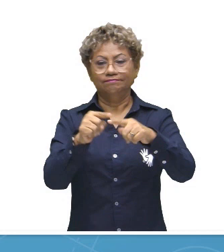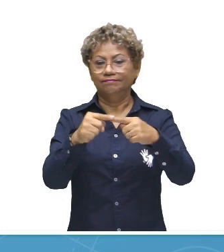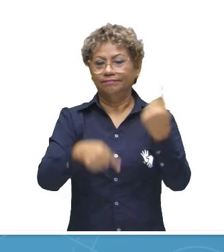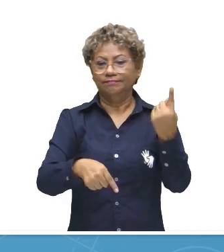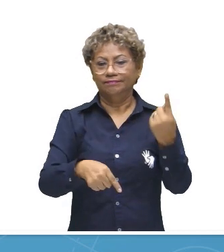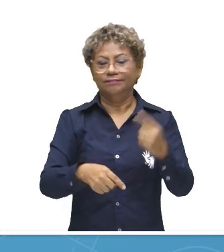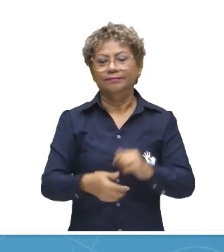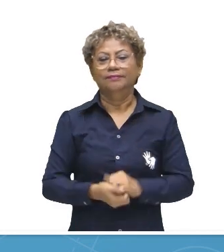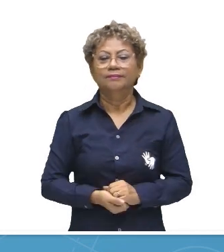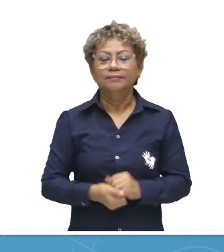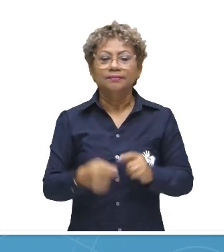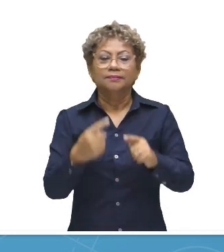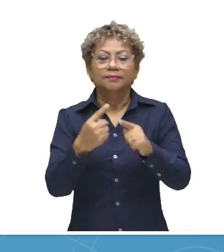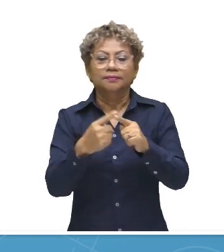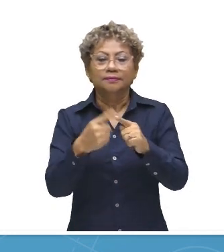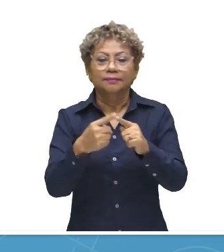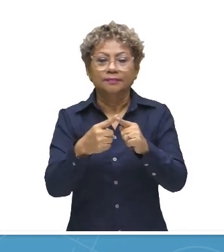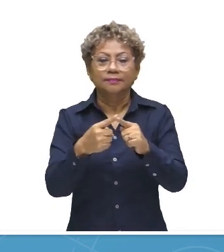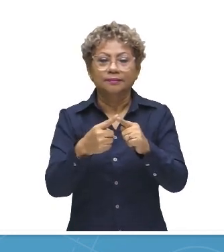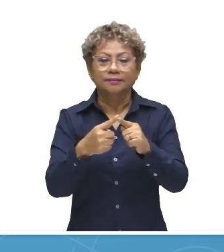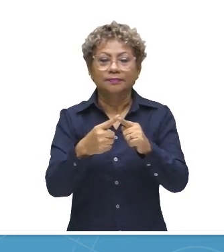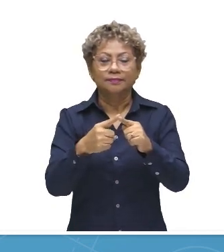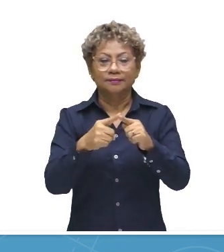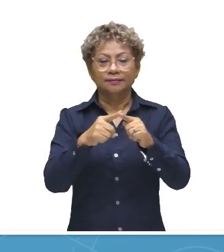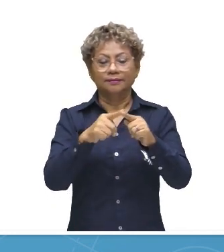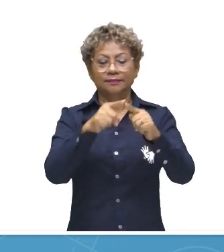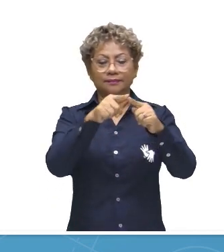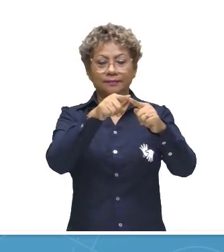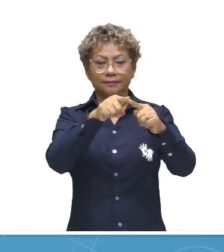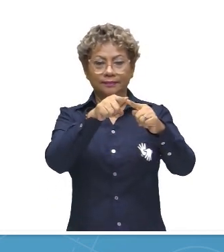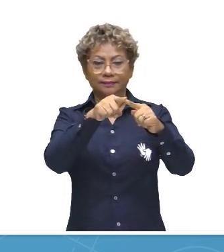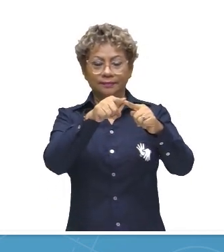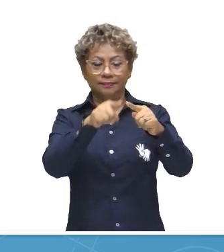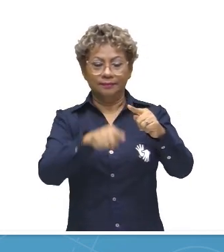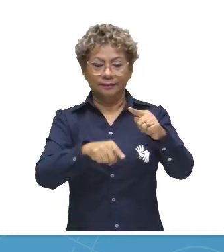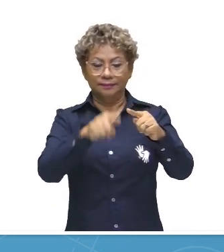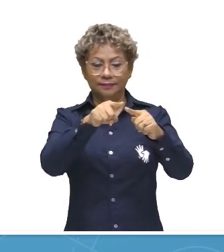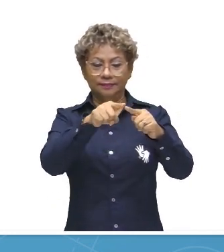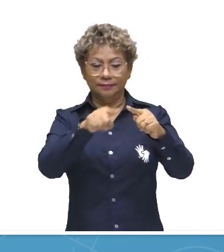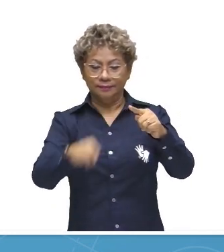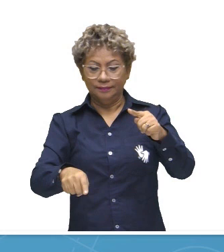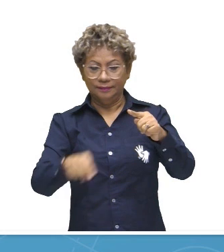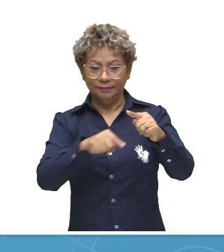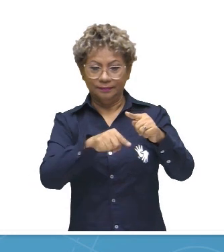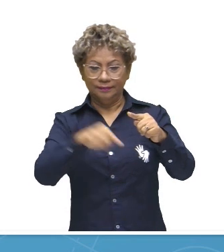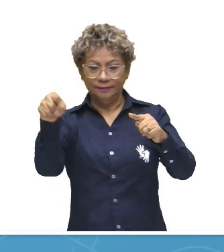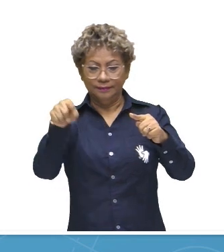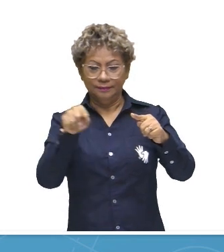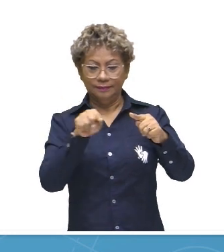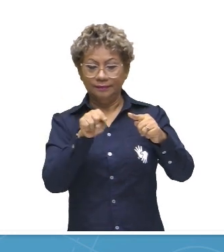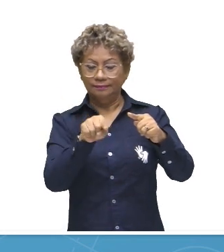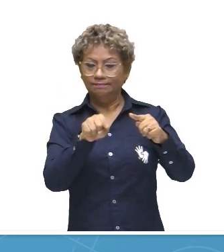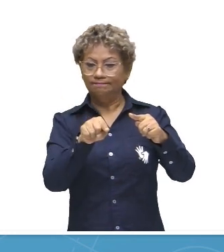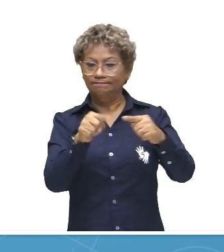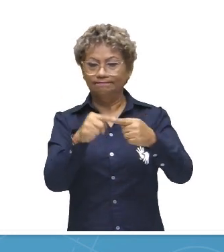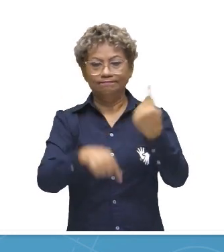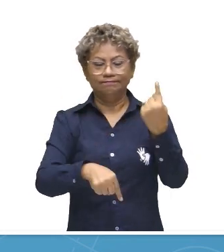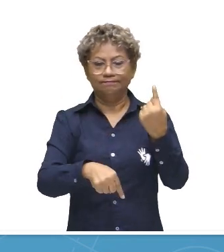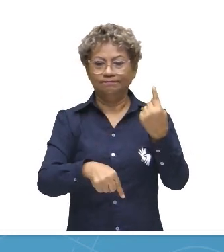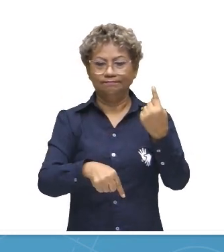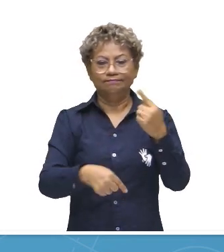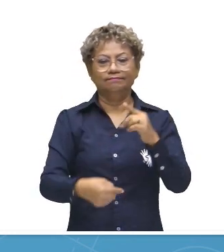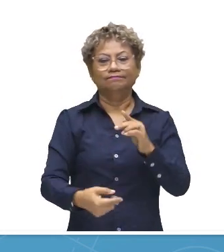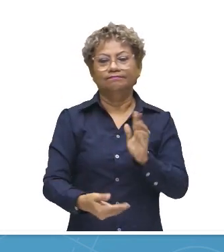observa o cruzamento dos segmentos e, por conta desse cruzamento, né, a